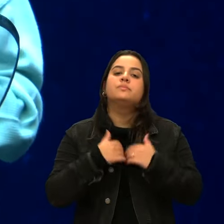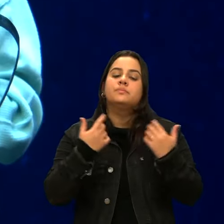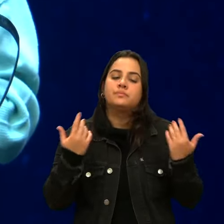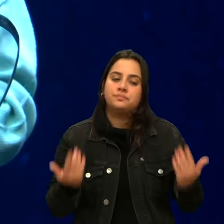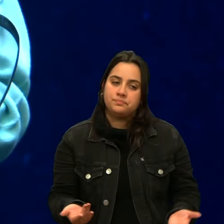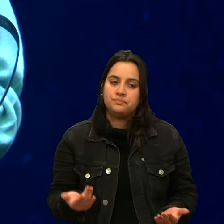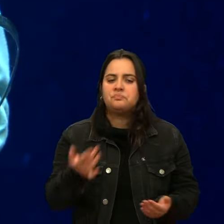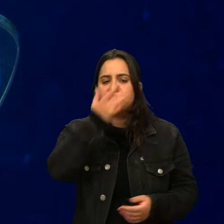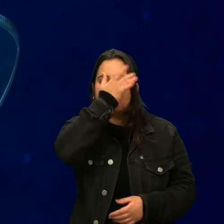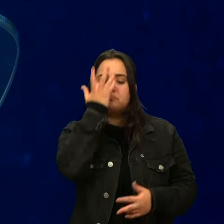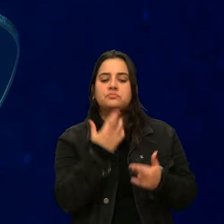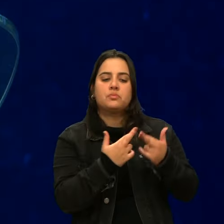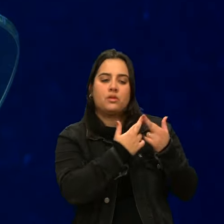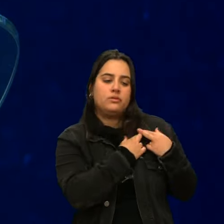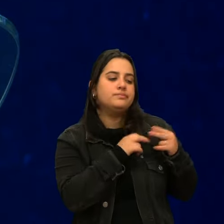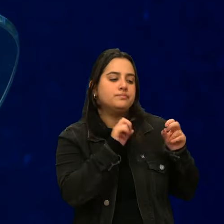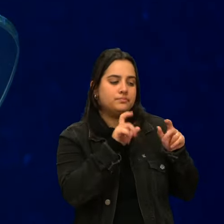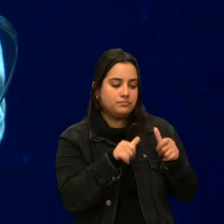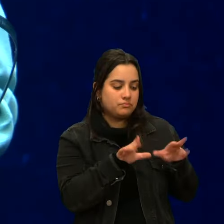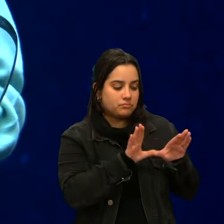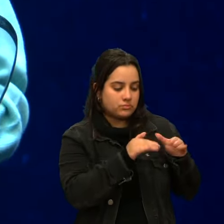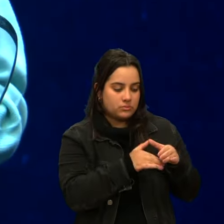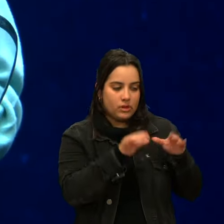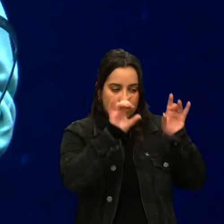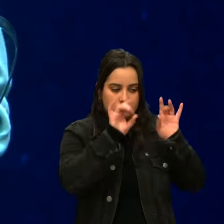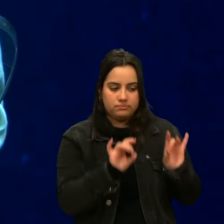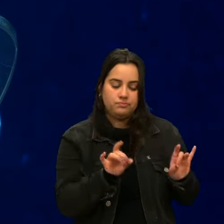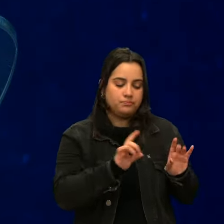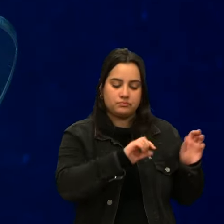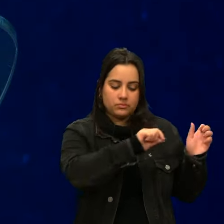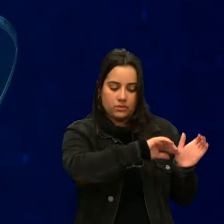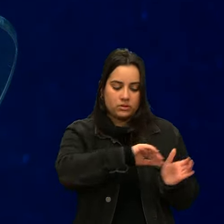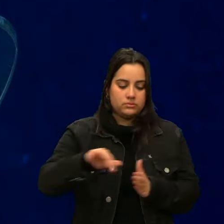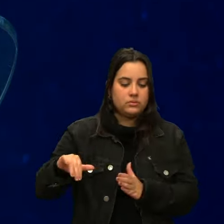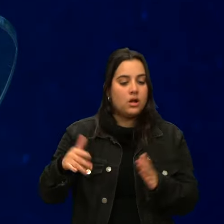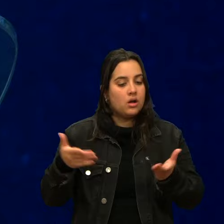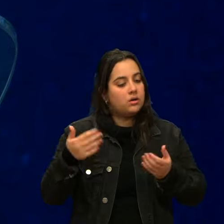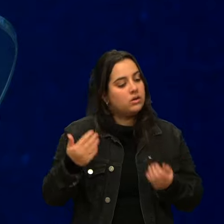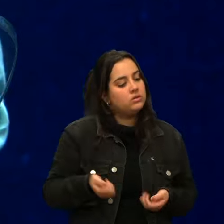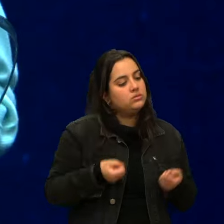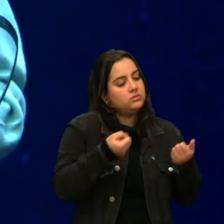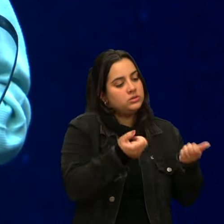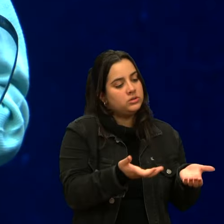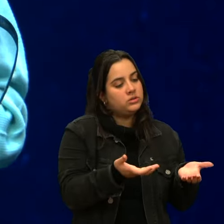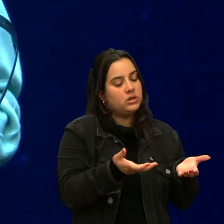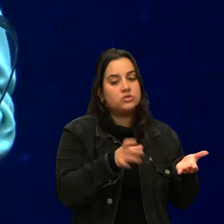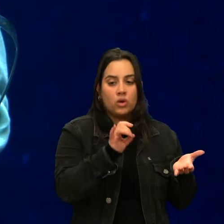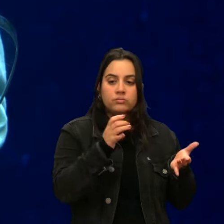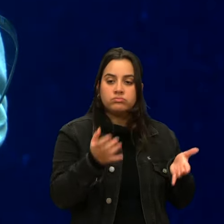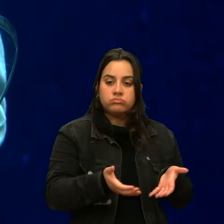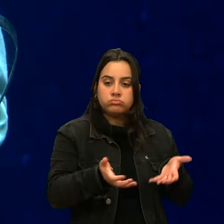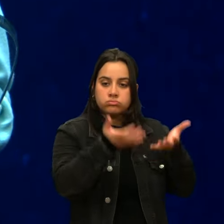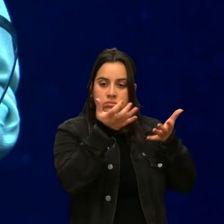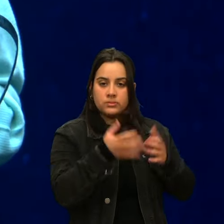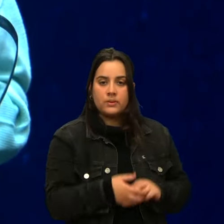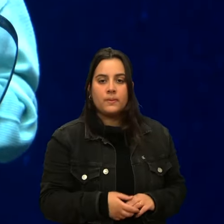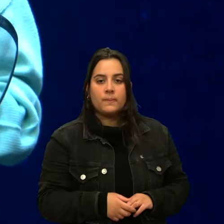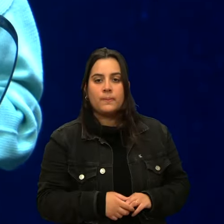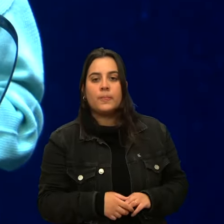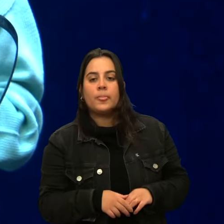comida especial e o vinho que haviam sido designados e em lugar disso lhes dava vegetais. A